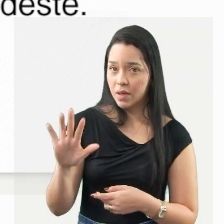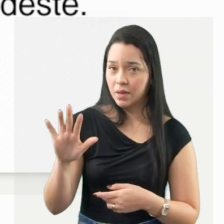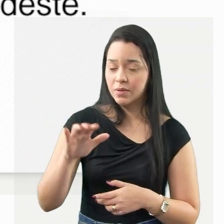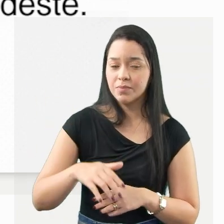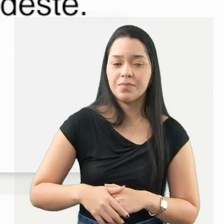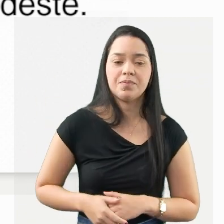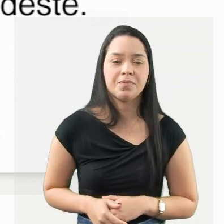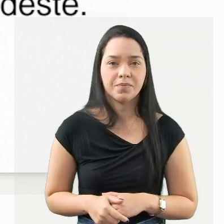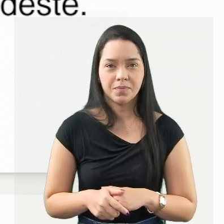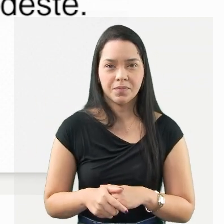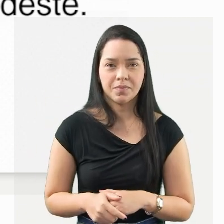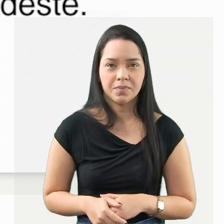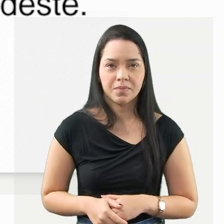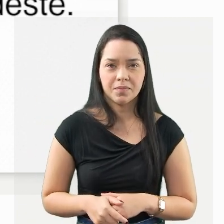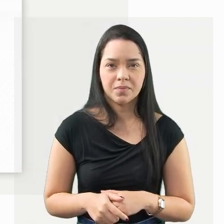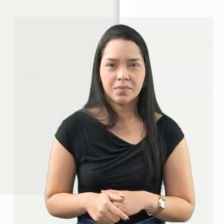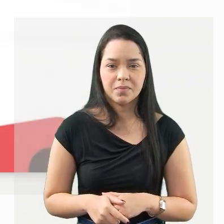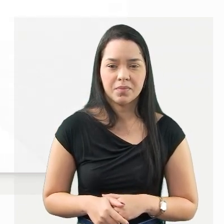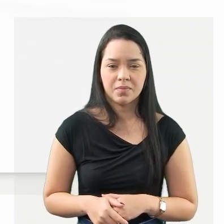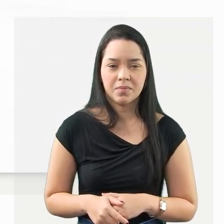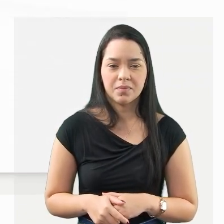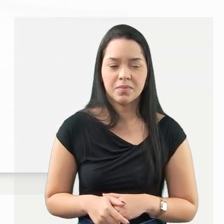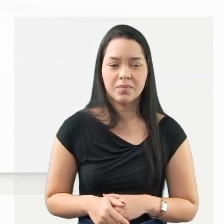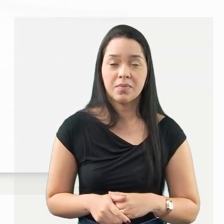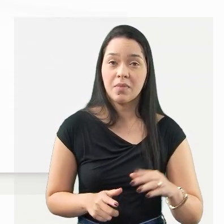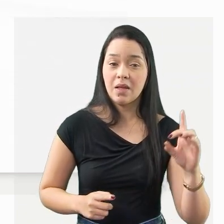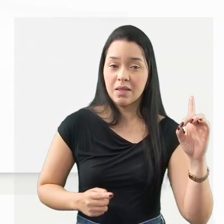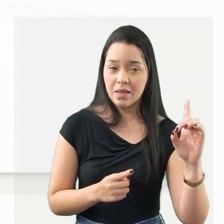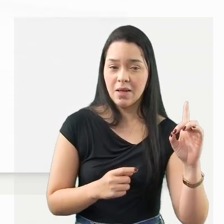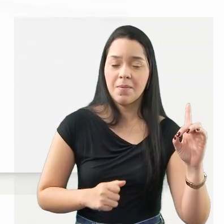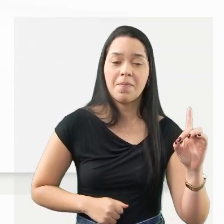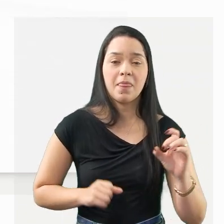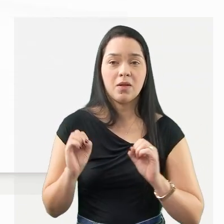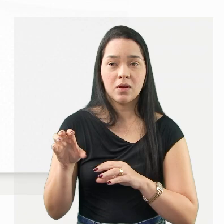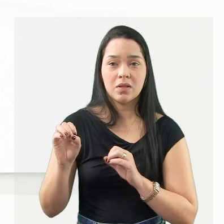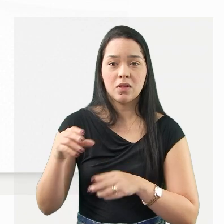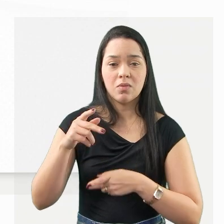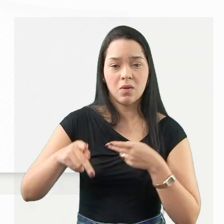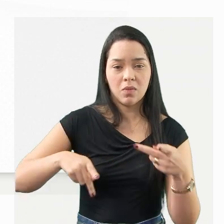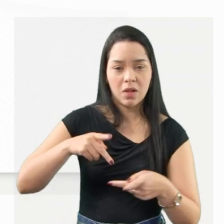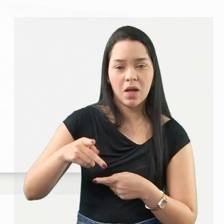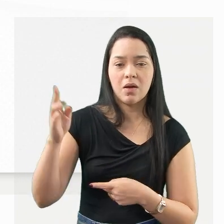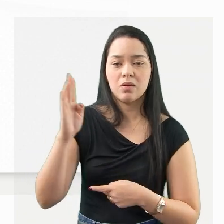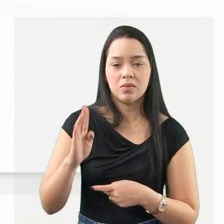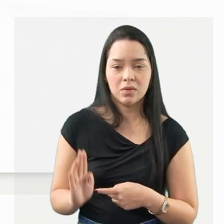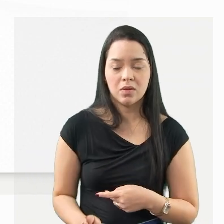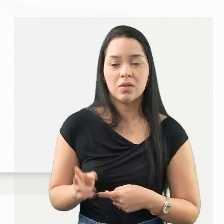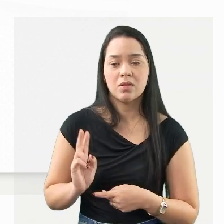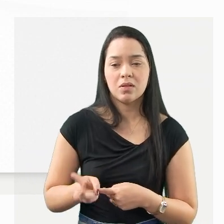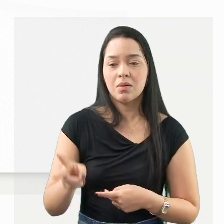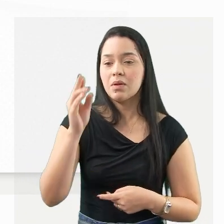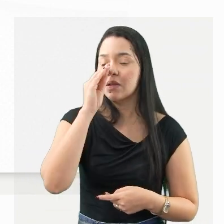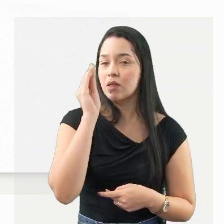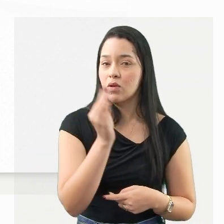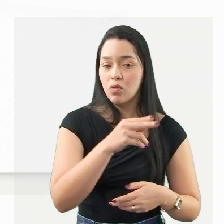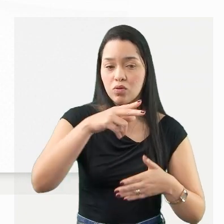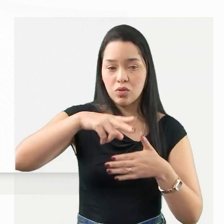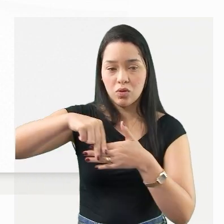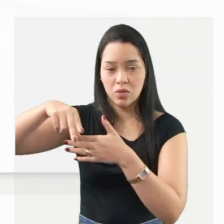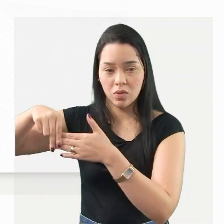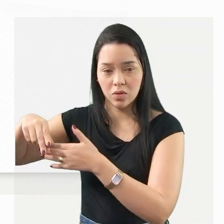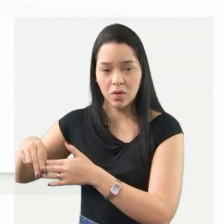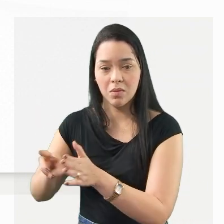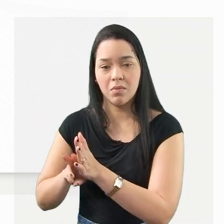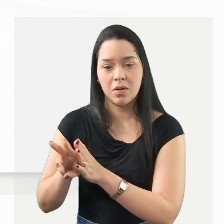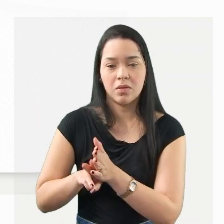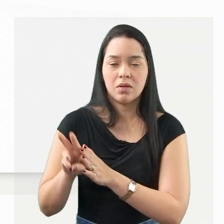no Nordeste? Vamos ver a próxima alternativa. Letra D. A educação popular no Brasil sempre ignorou os cordéis, preferindo